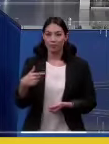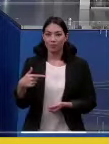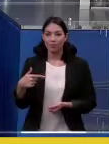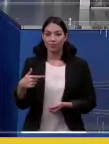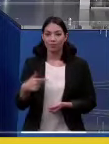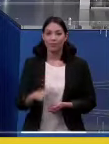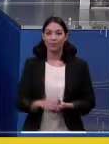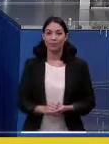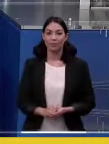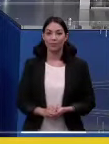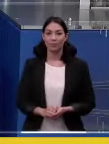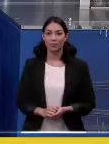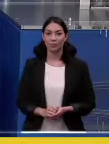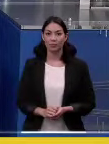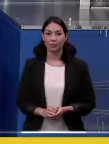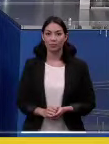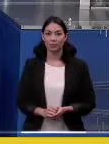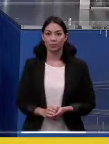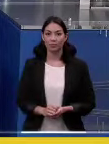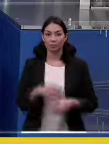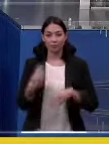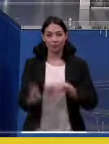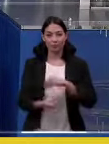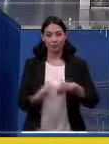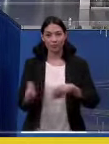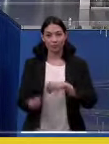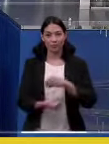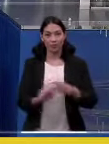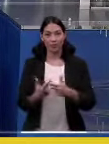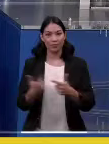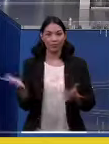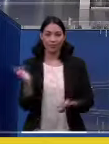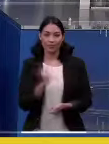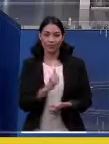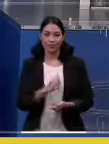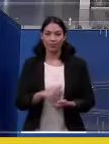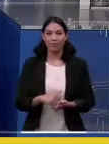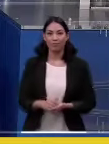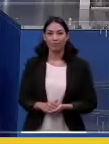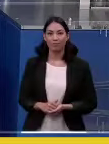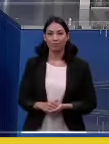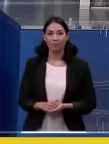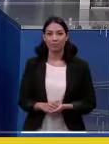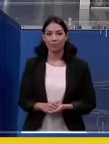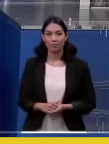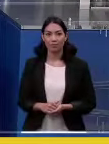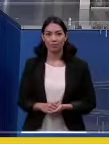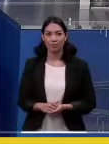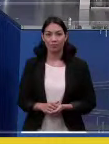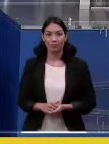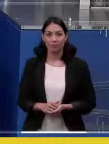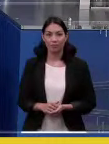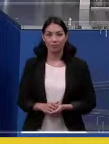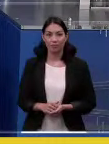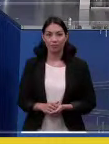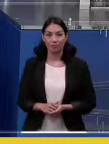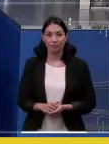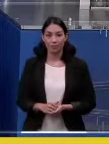Preta, 27. O globo girando. Você chamando. A sorte chegando. Mais uma bola saindo.